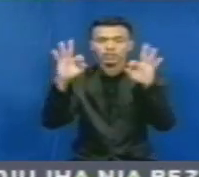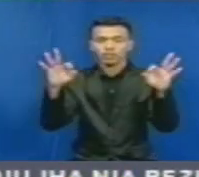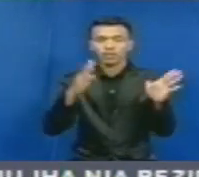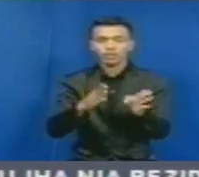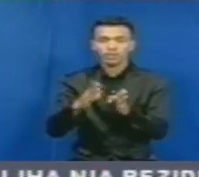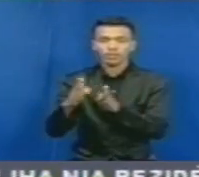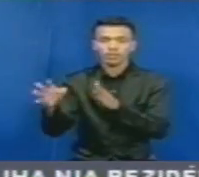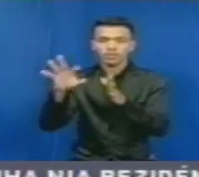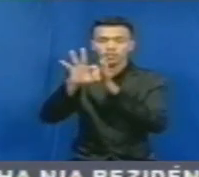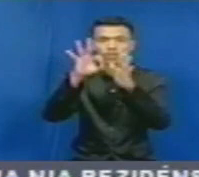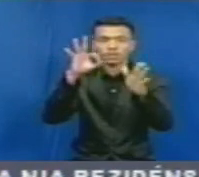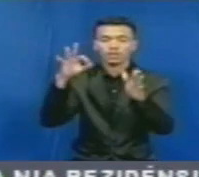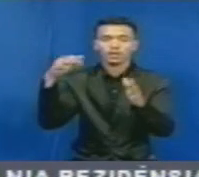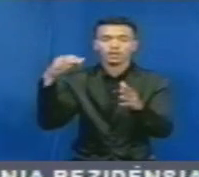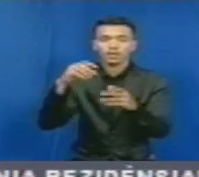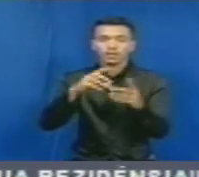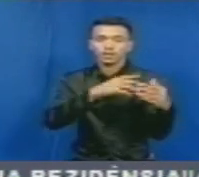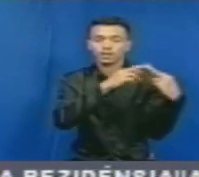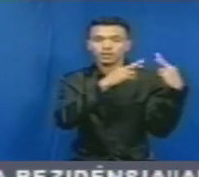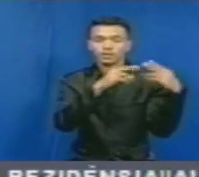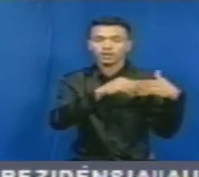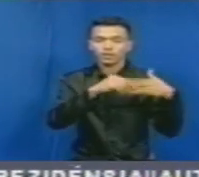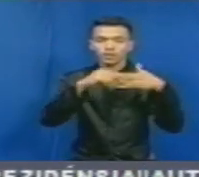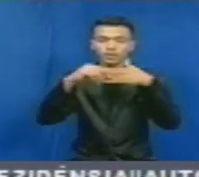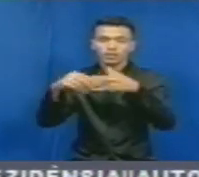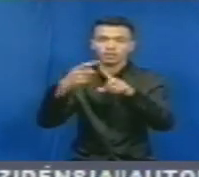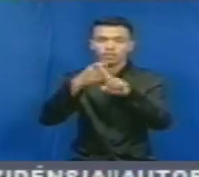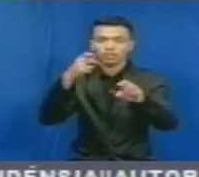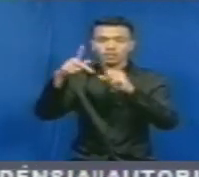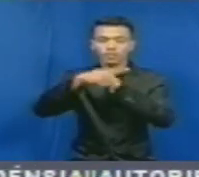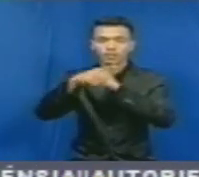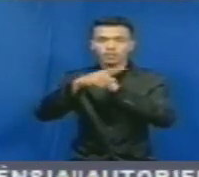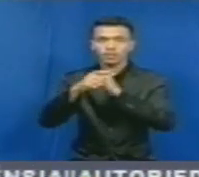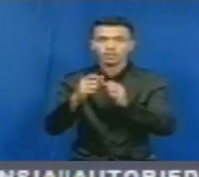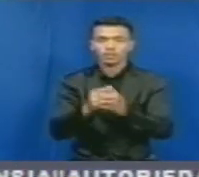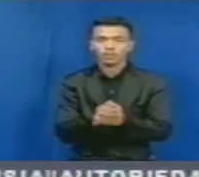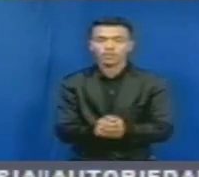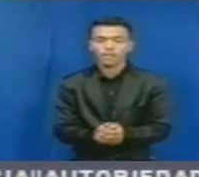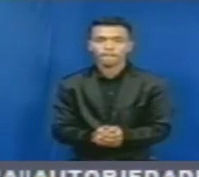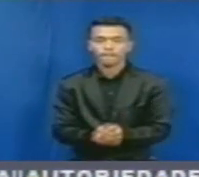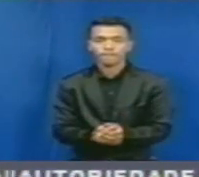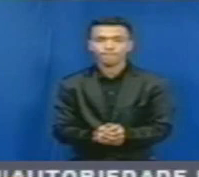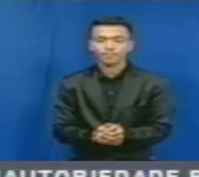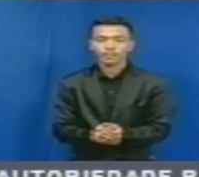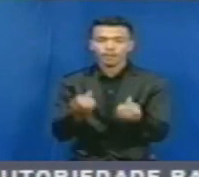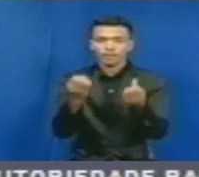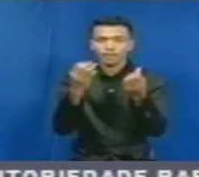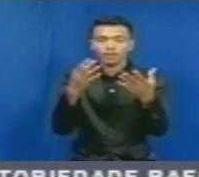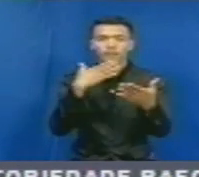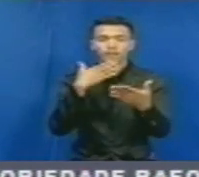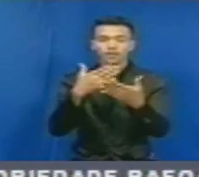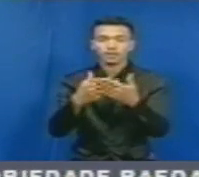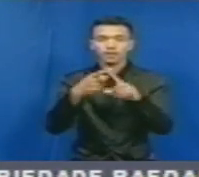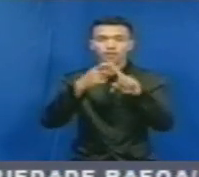processo hili e tenia liderança partido nia, o executivo, que a maioria absoluta foi confiança